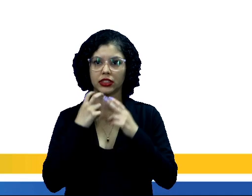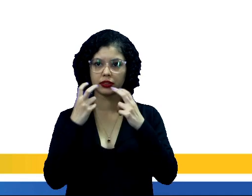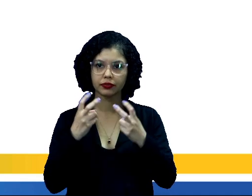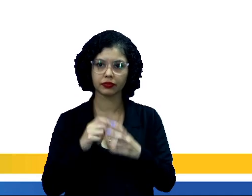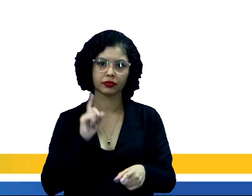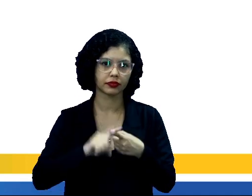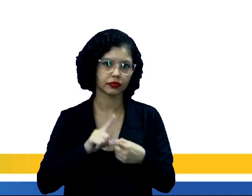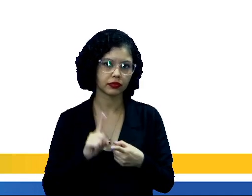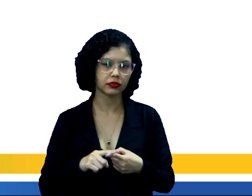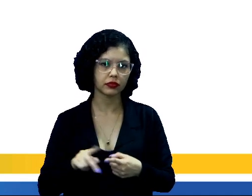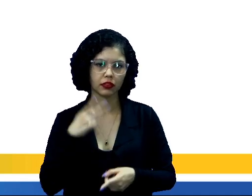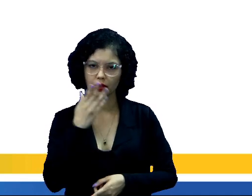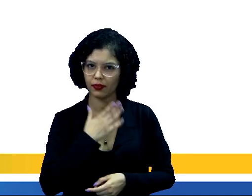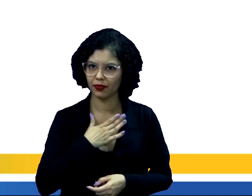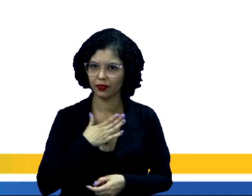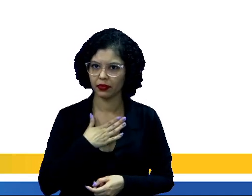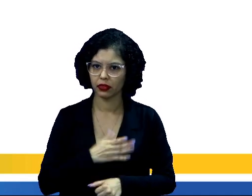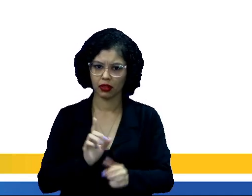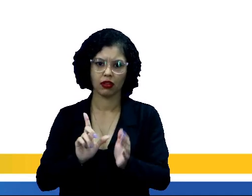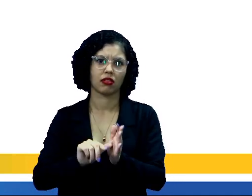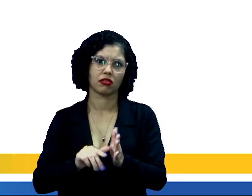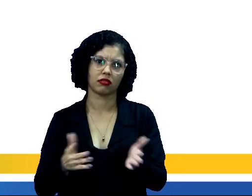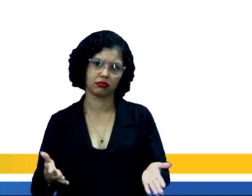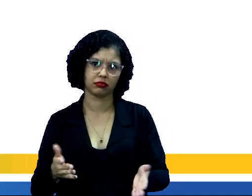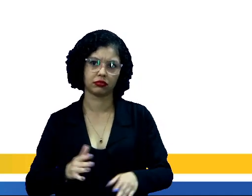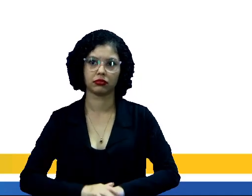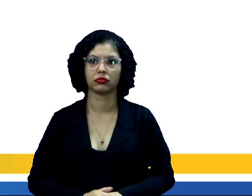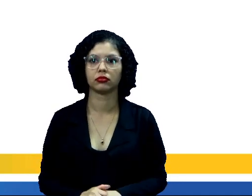gritou. Por que você não me disse que eu estava atrasado?